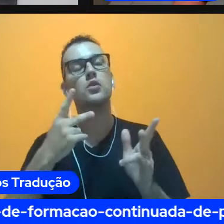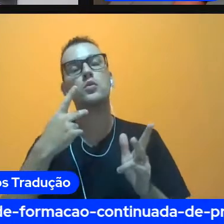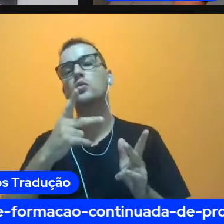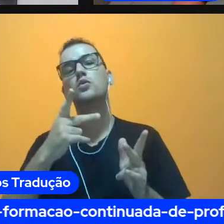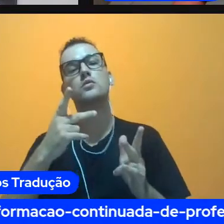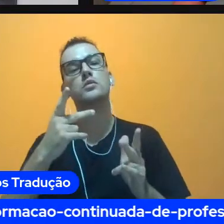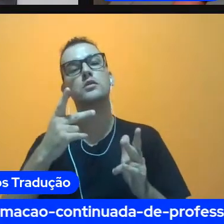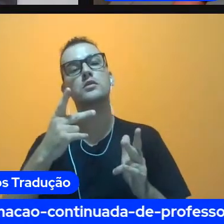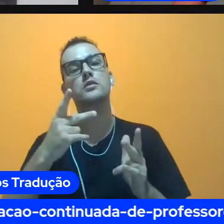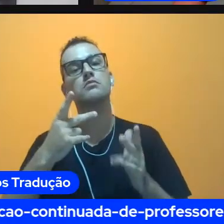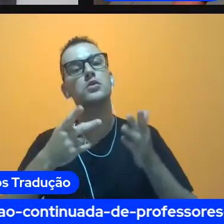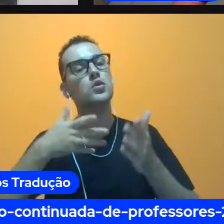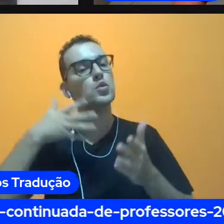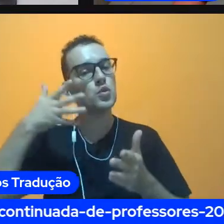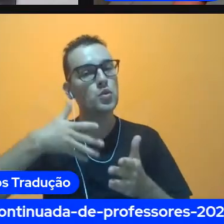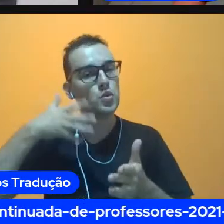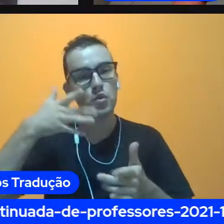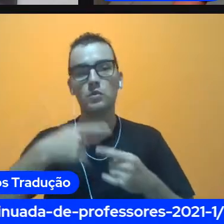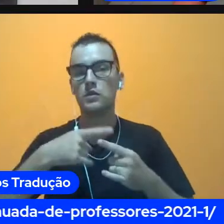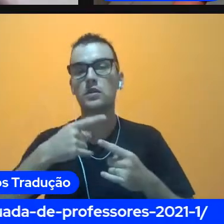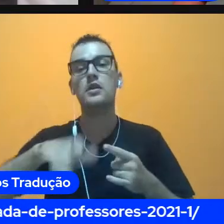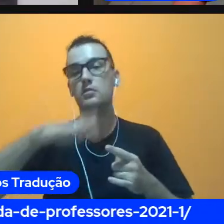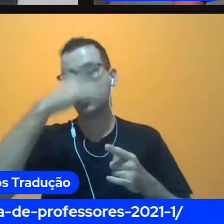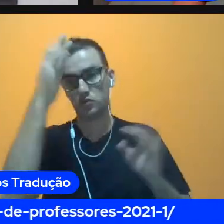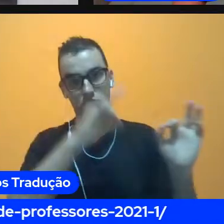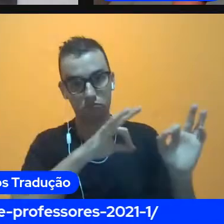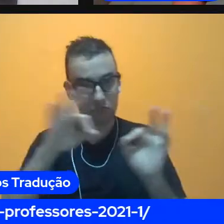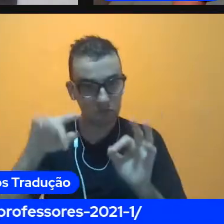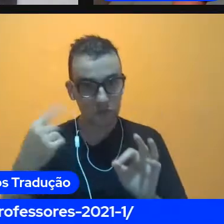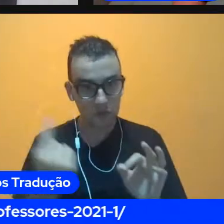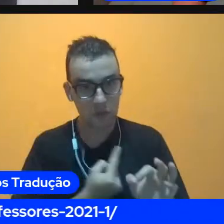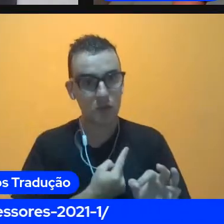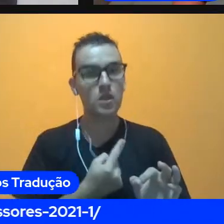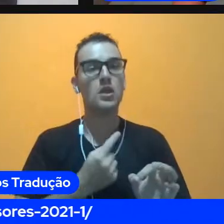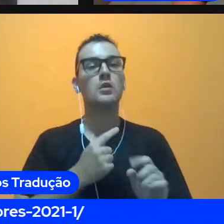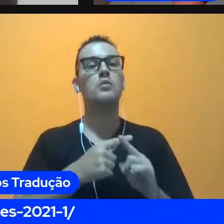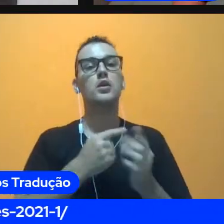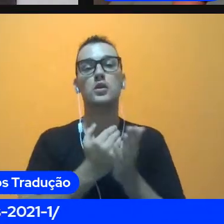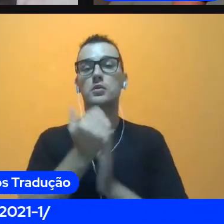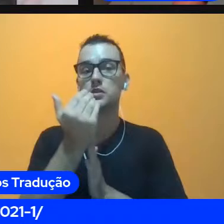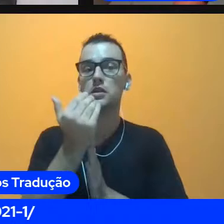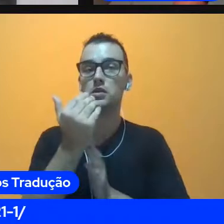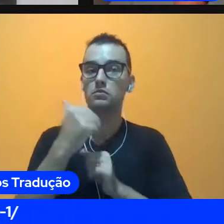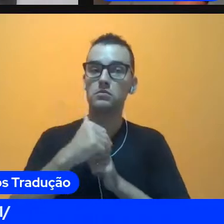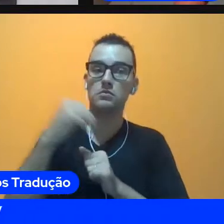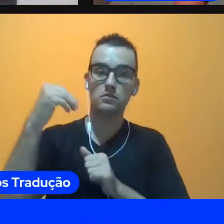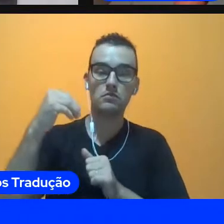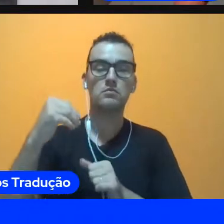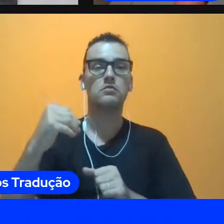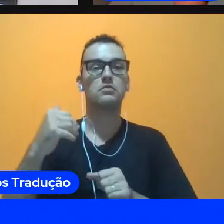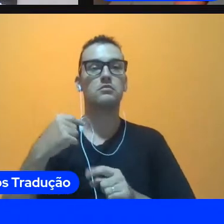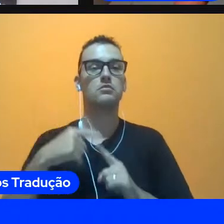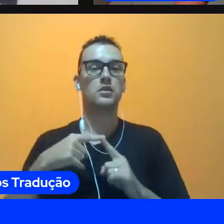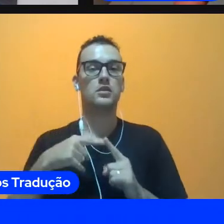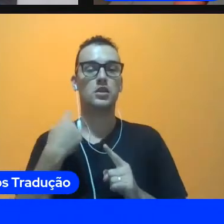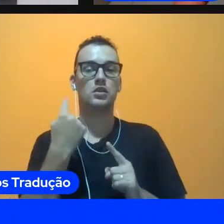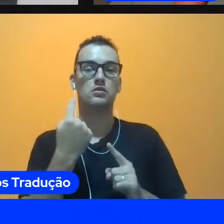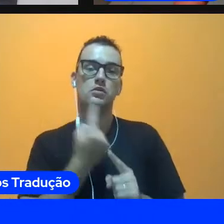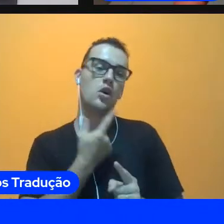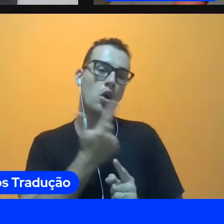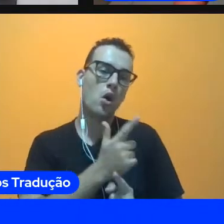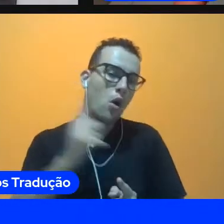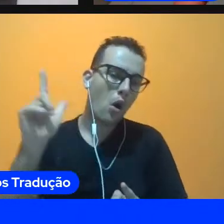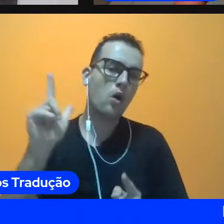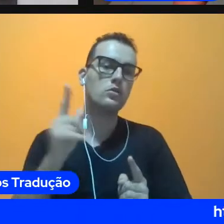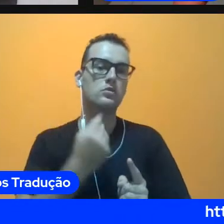está nos assistindo, que está iniciando esse processo de mestrado, bem como, né, os nossos outros